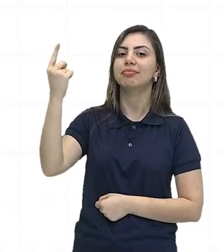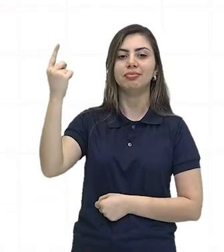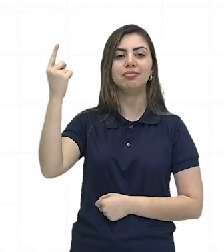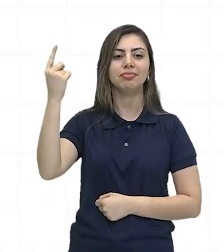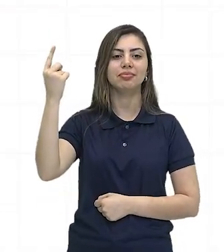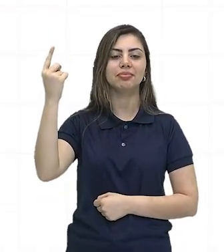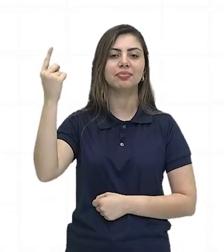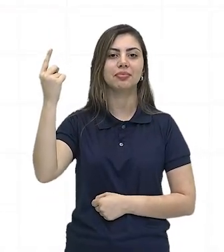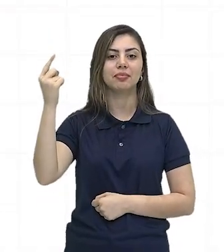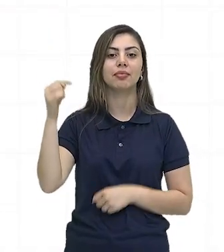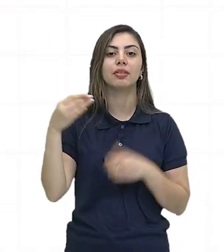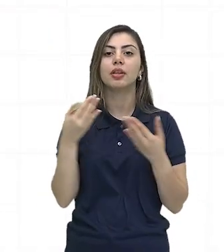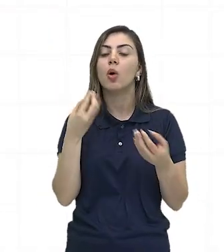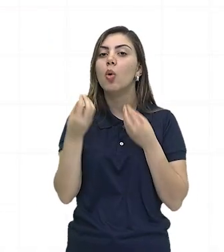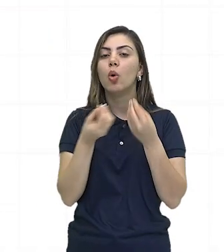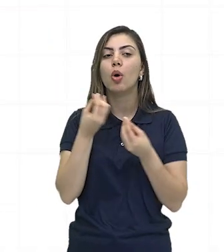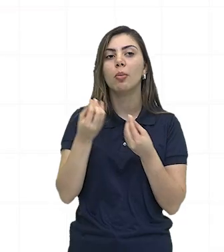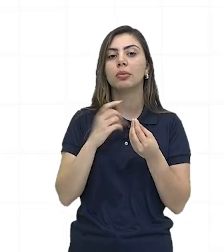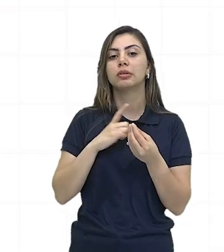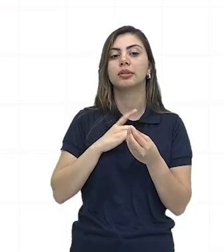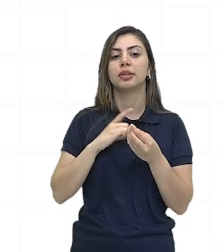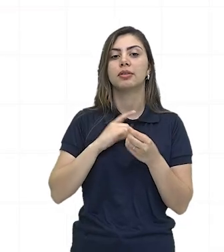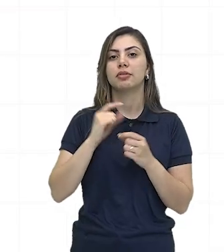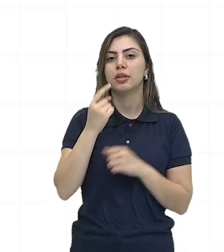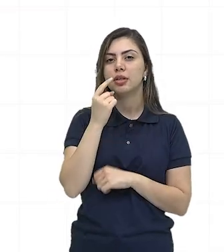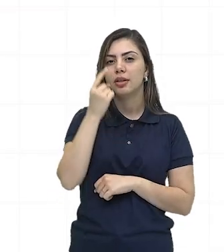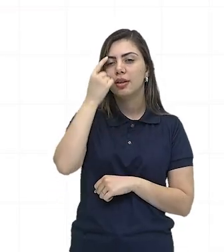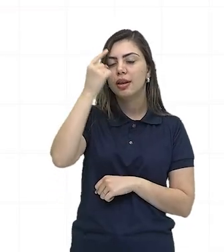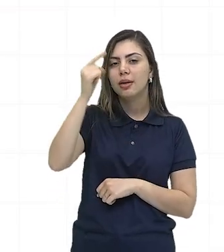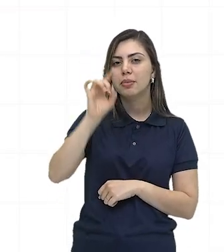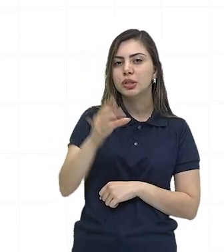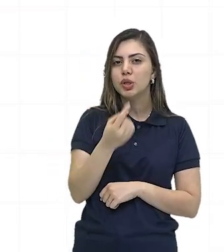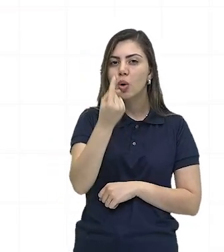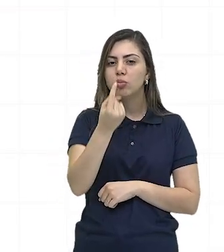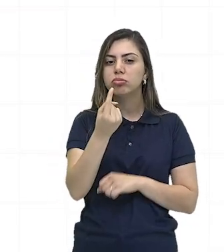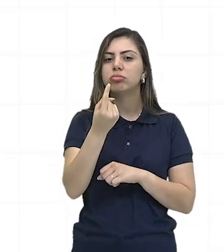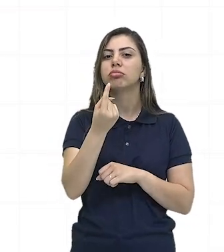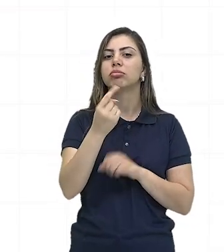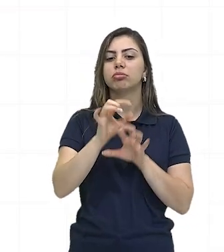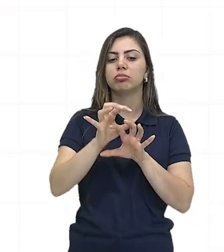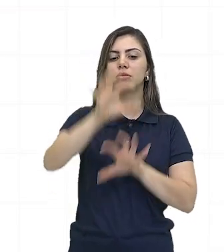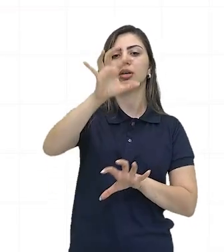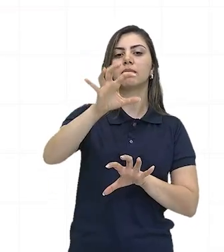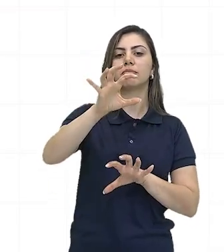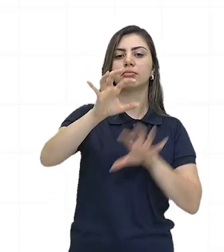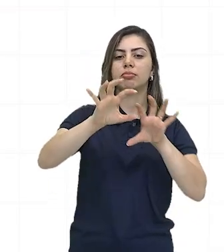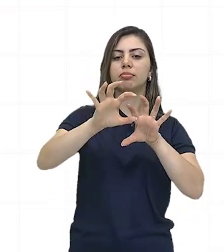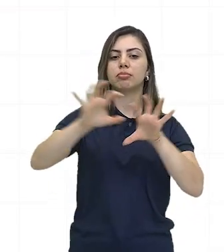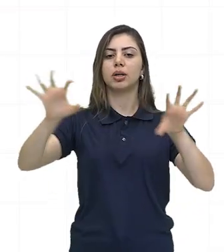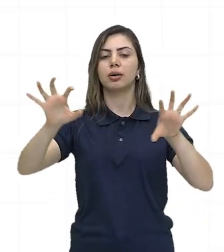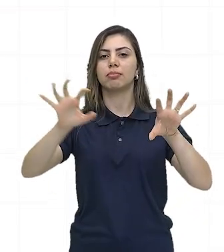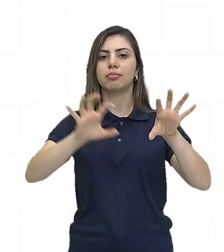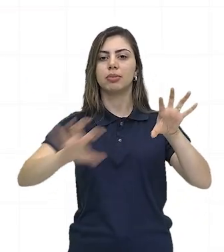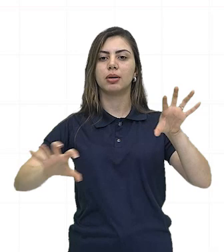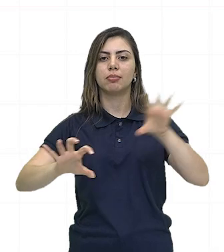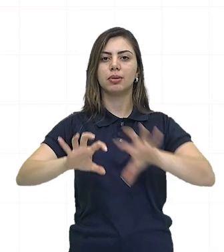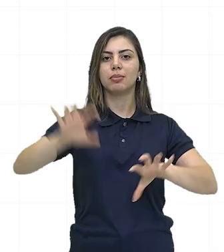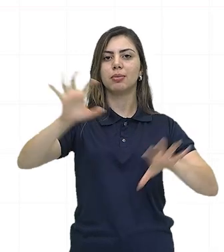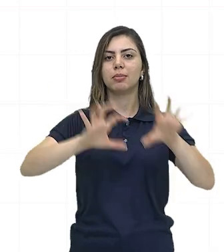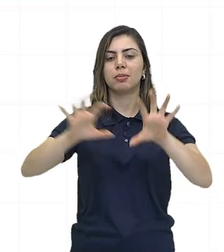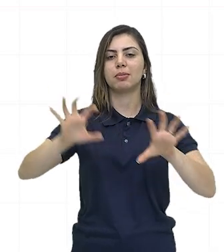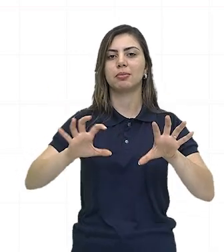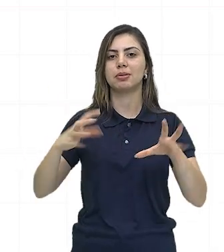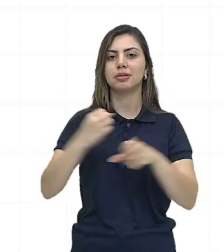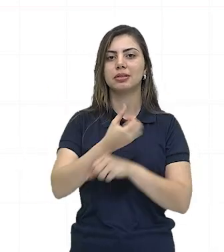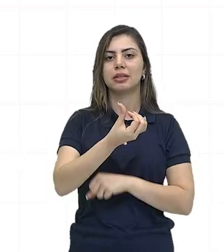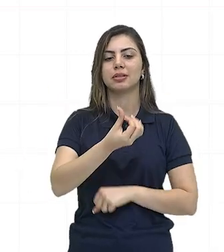acompanharem essa divisão da Pangeia. Lembrando, novamente, que a Pangeia era